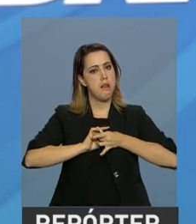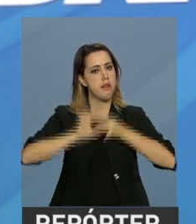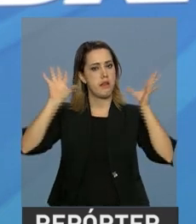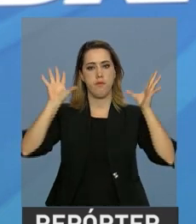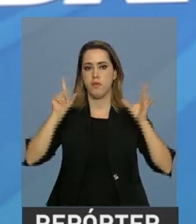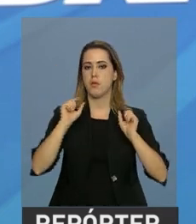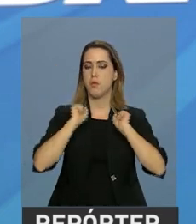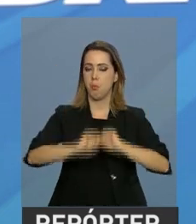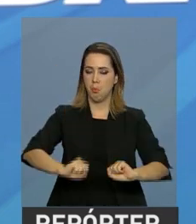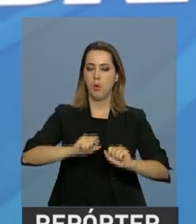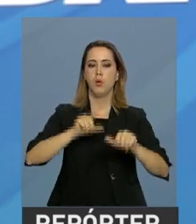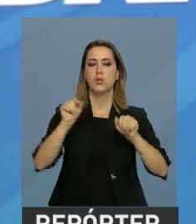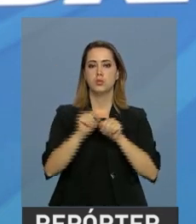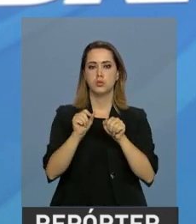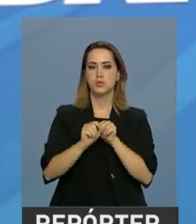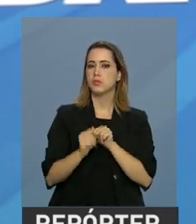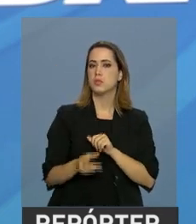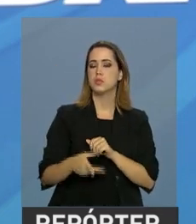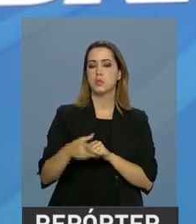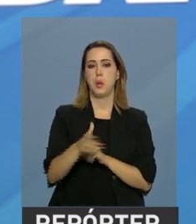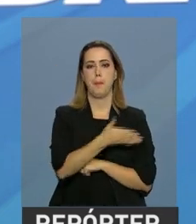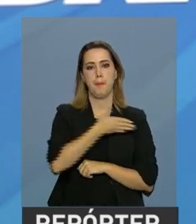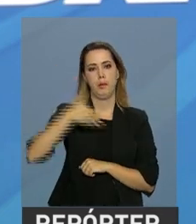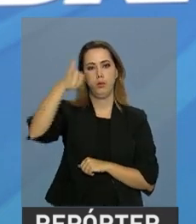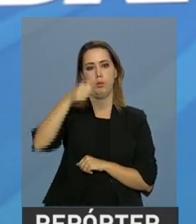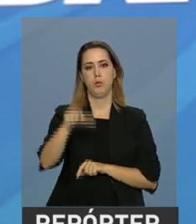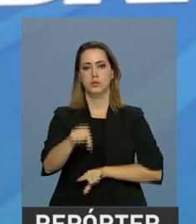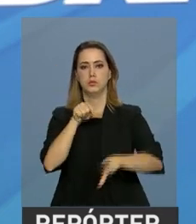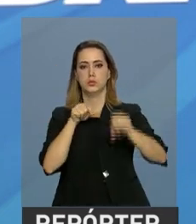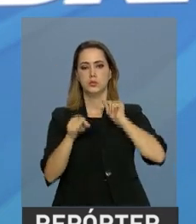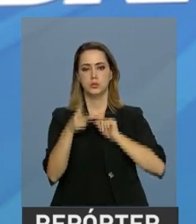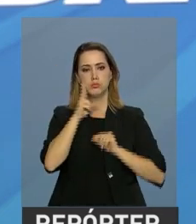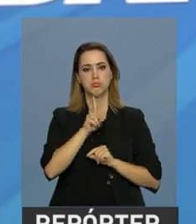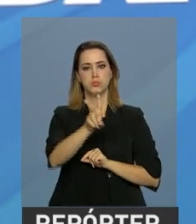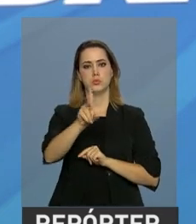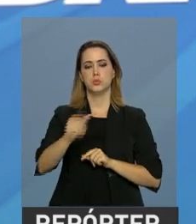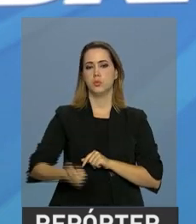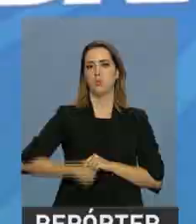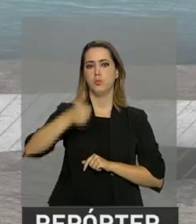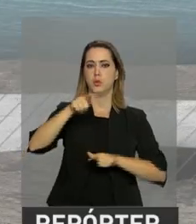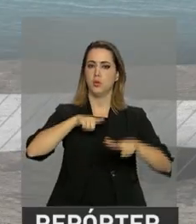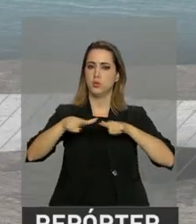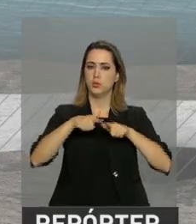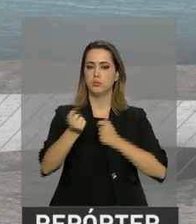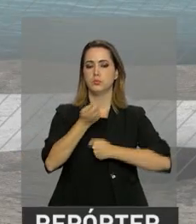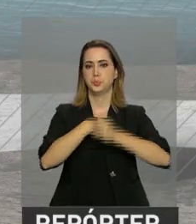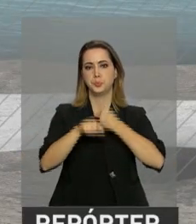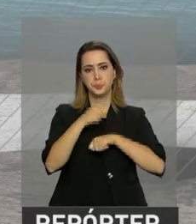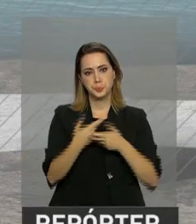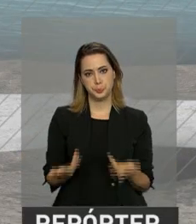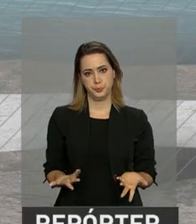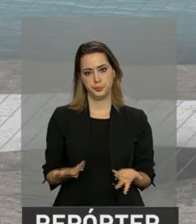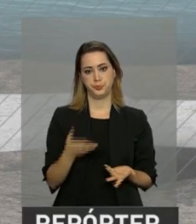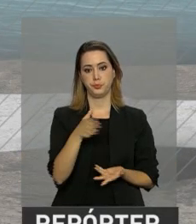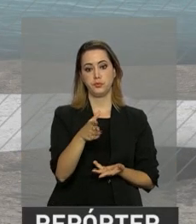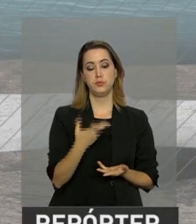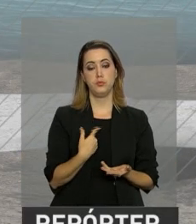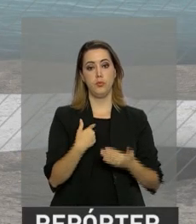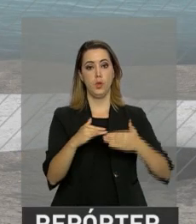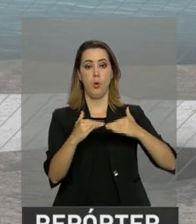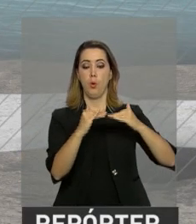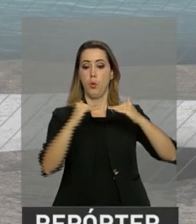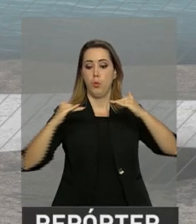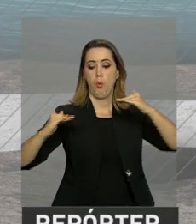de fazer a sua melhor escolha visando os seus melhores interesses econômicos. O pré-sal fica a mais de 7 mil metros